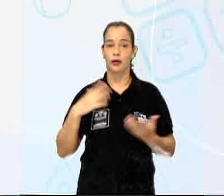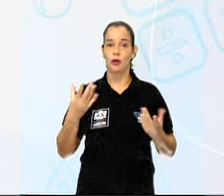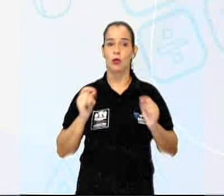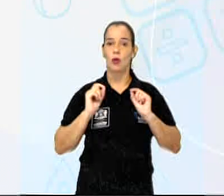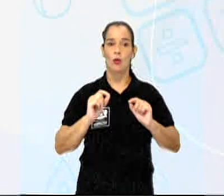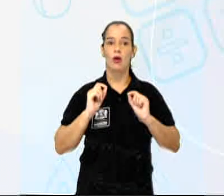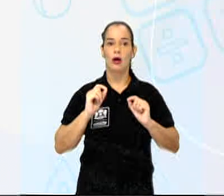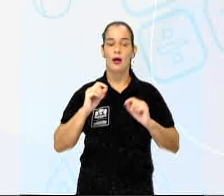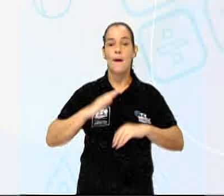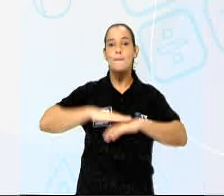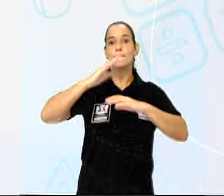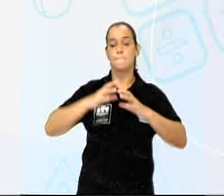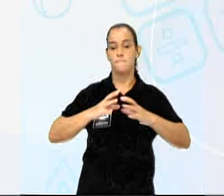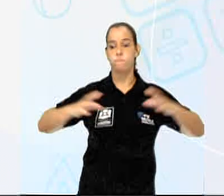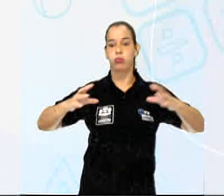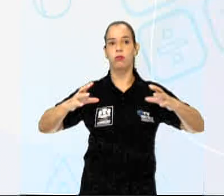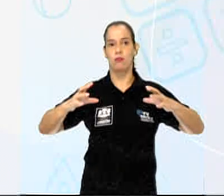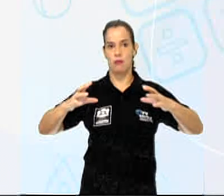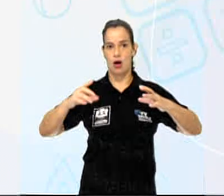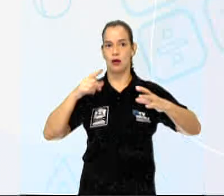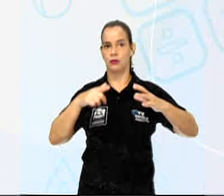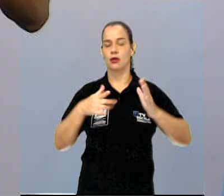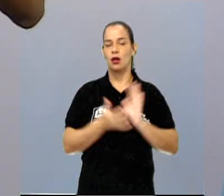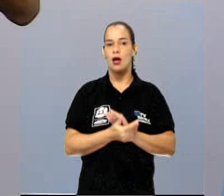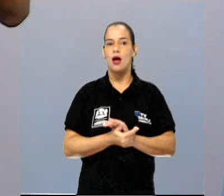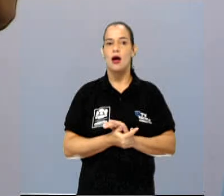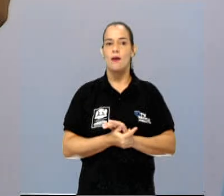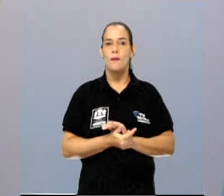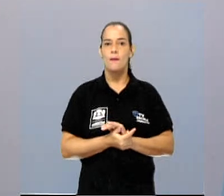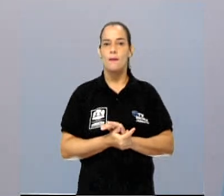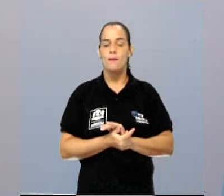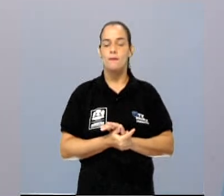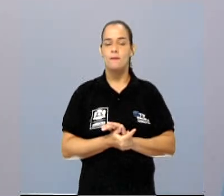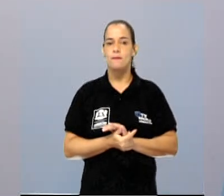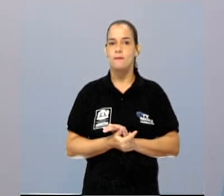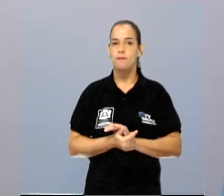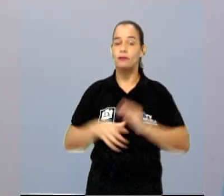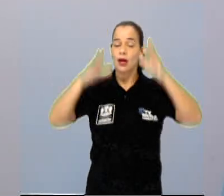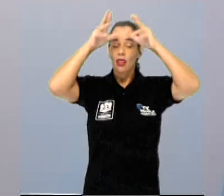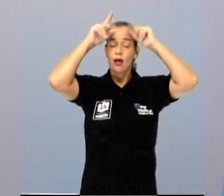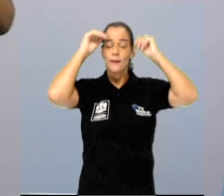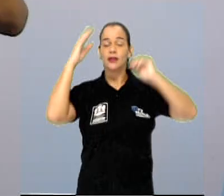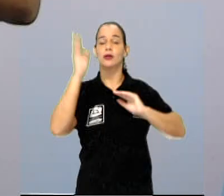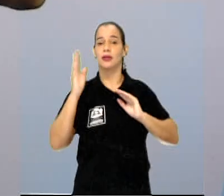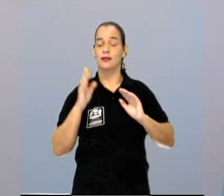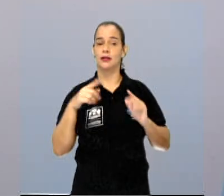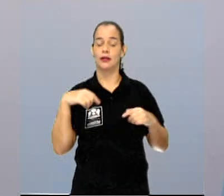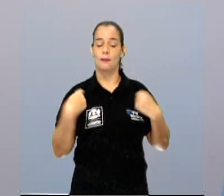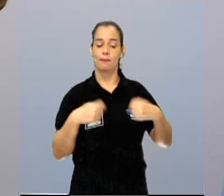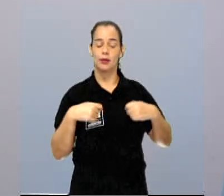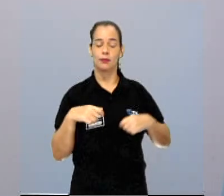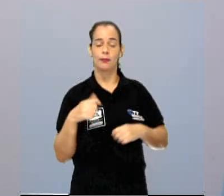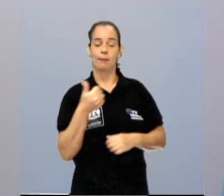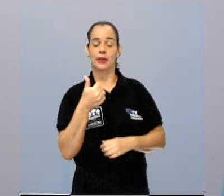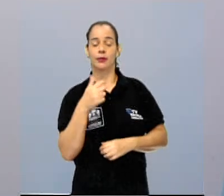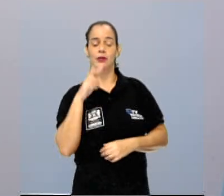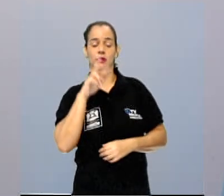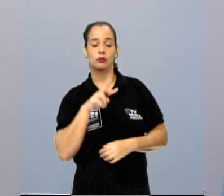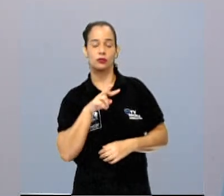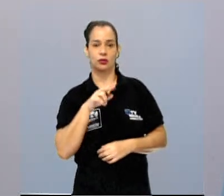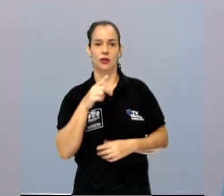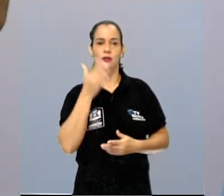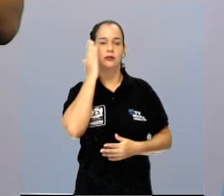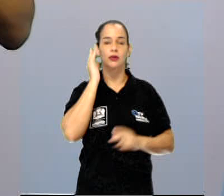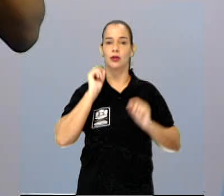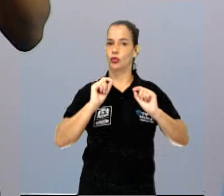corresponde à Amazônia brasileira. Primeiramente, eu queria que você entendesse que no cenário internacional,